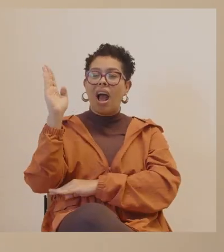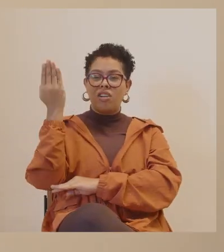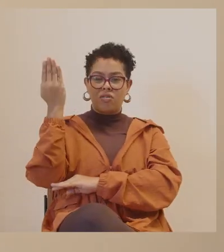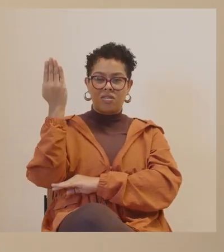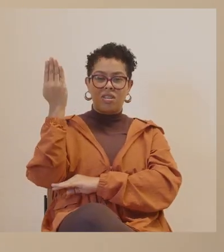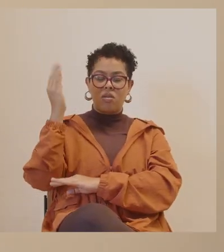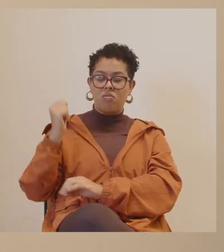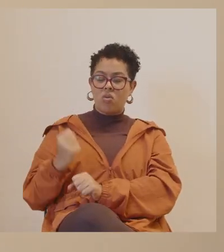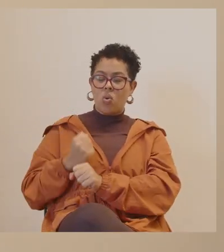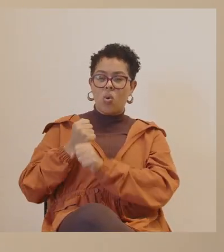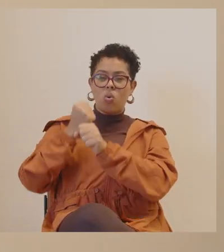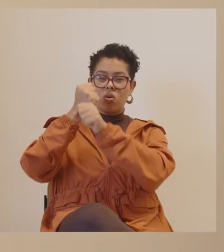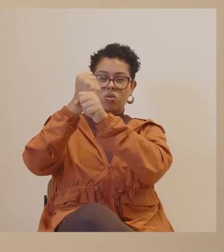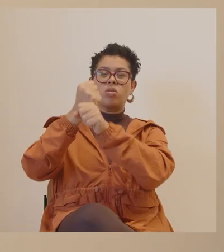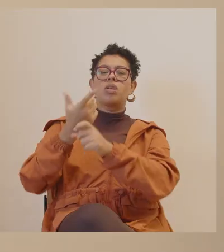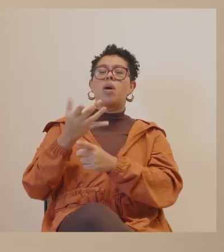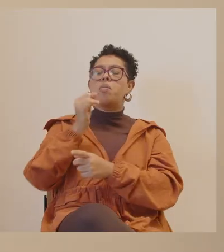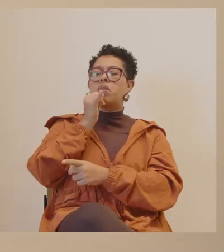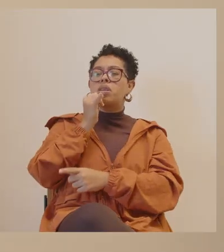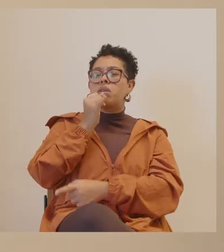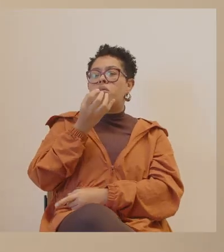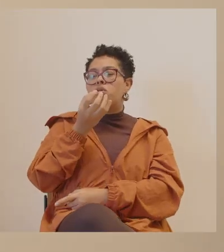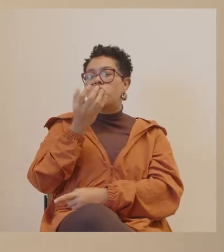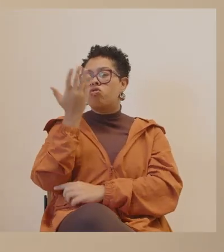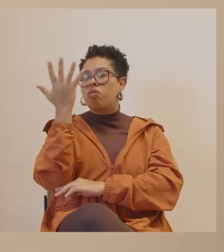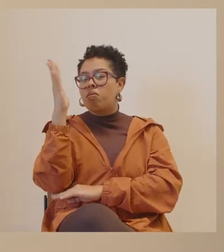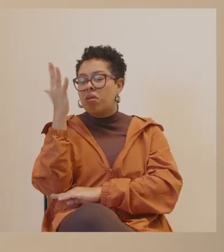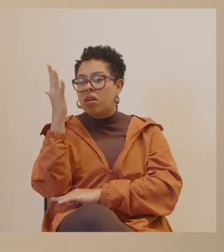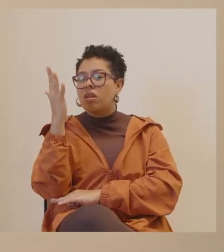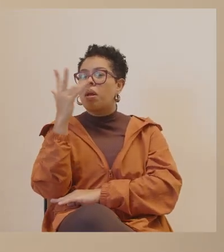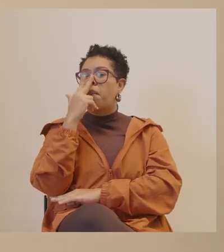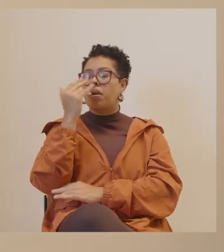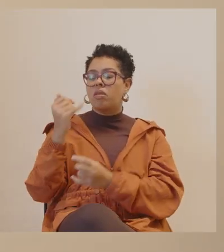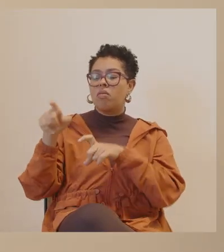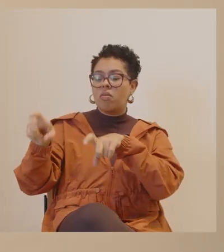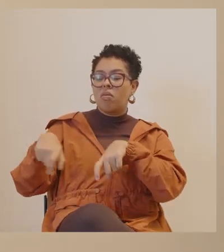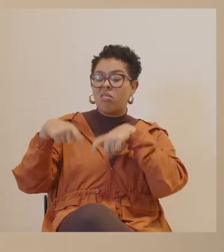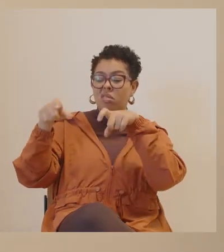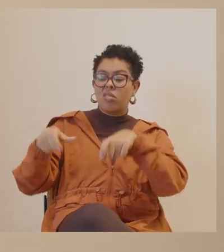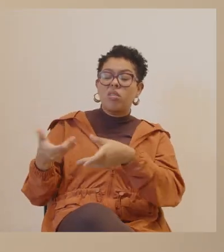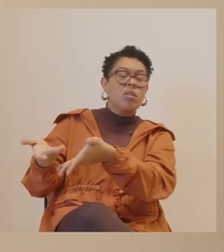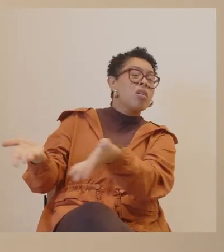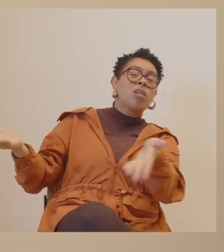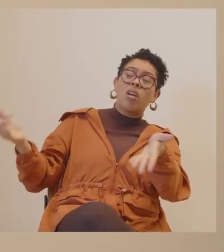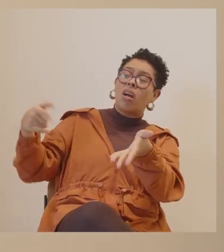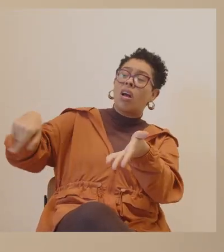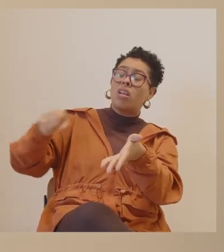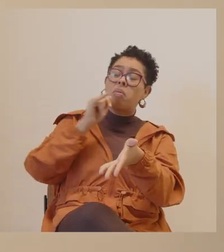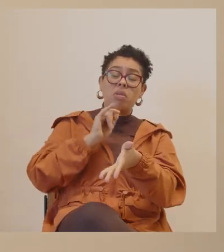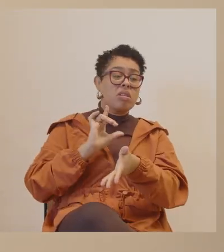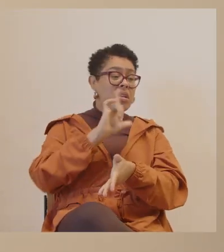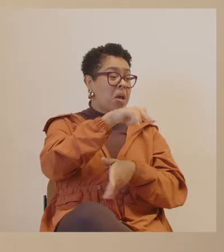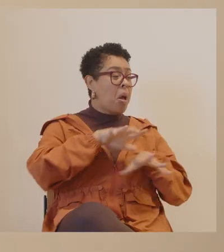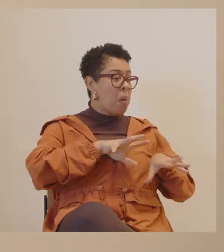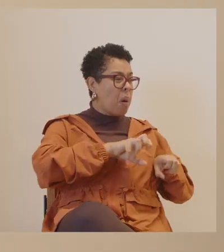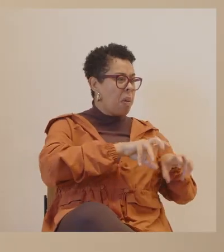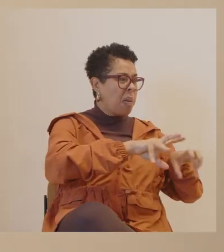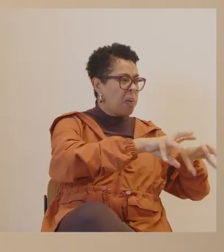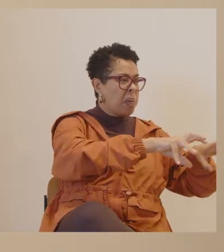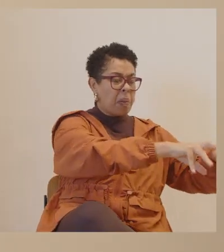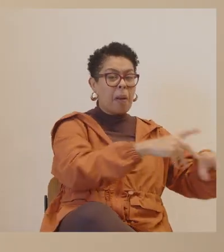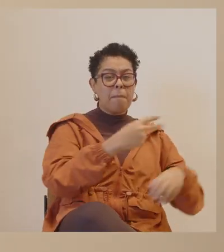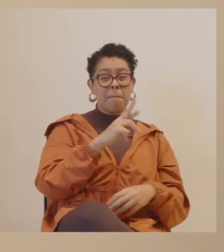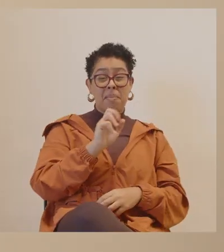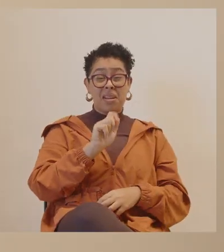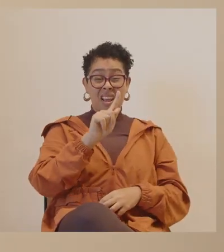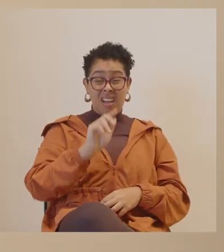completamente construído, com espécies de plantas que, enfim, deixavam os fazendeiros da região loucos, porque elas viravam pragas, enfim, tem tudo